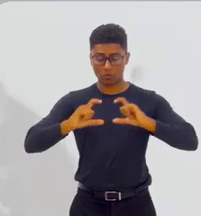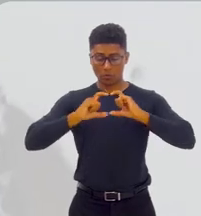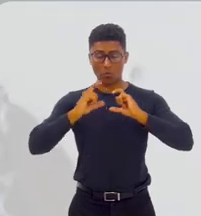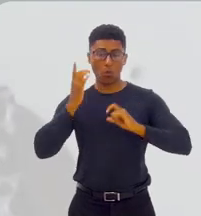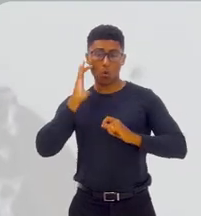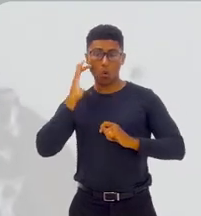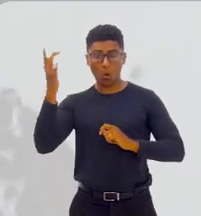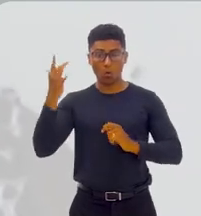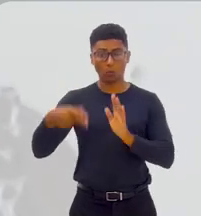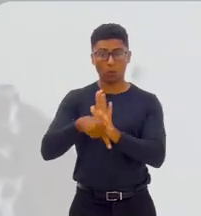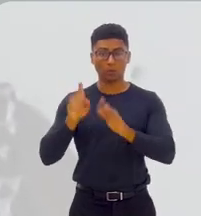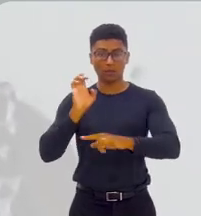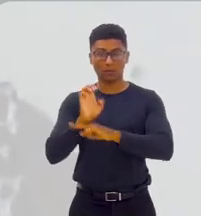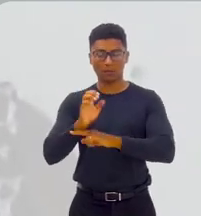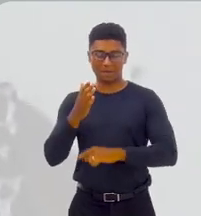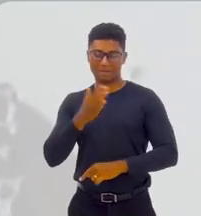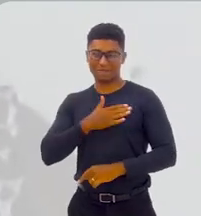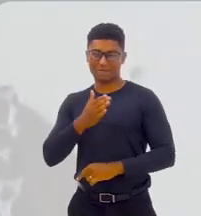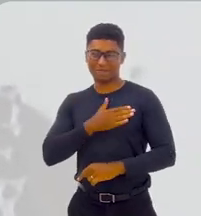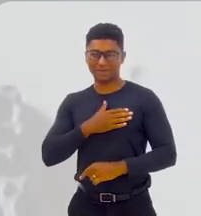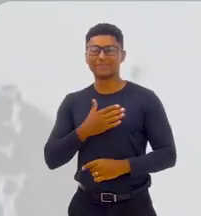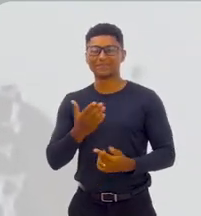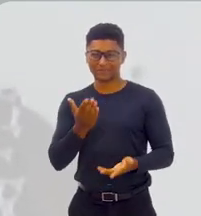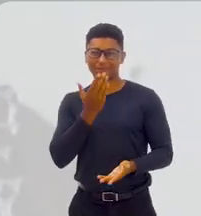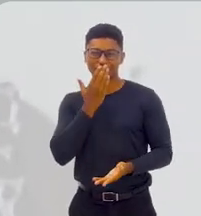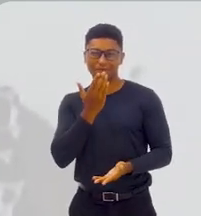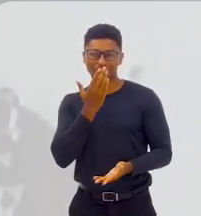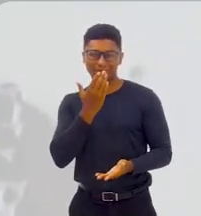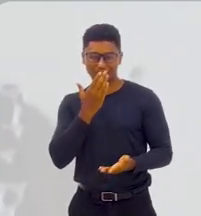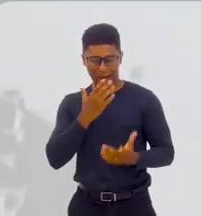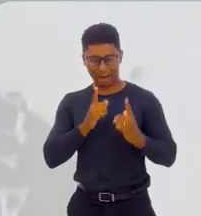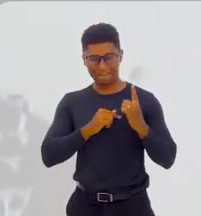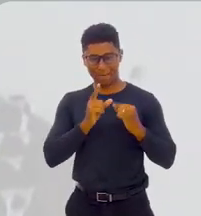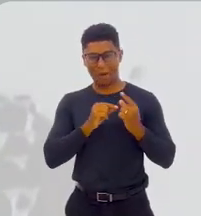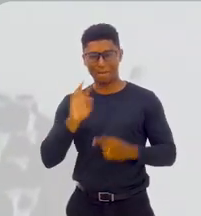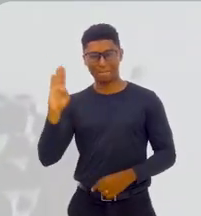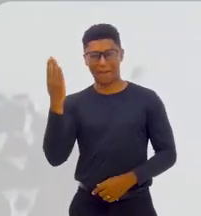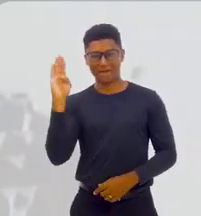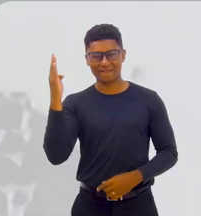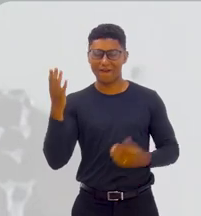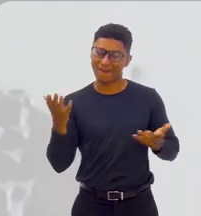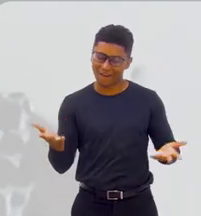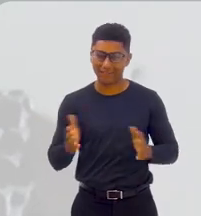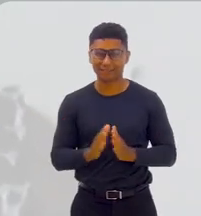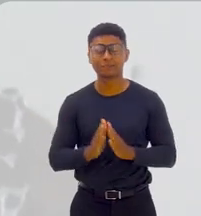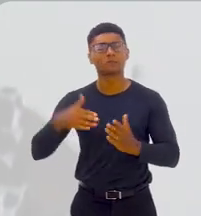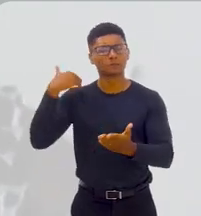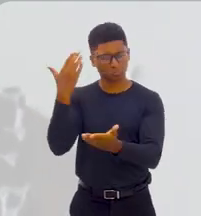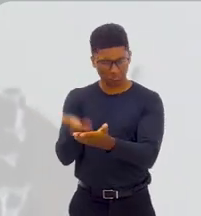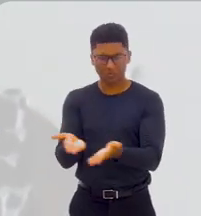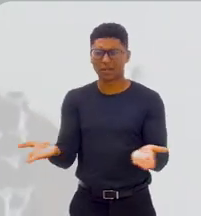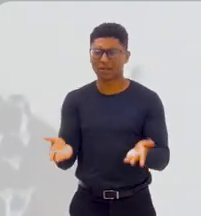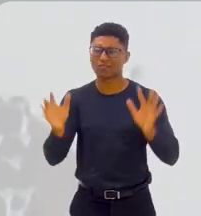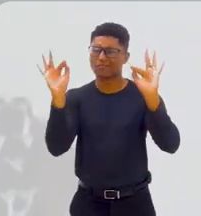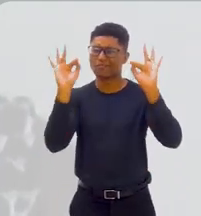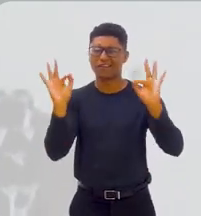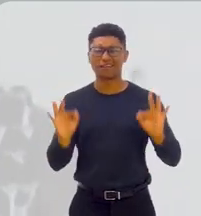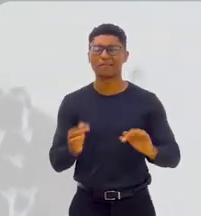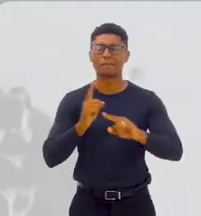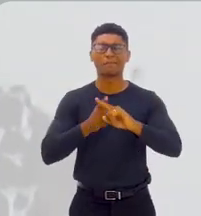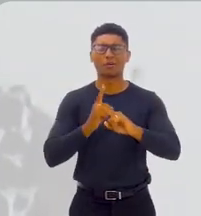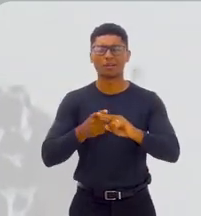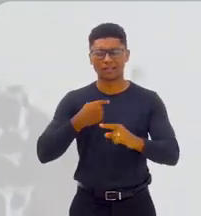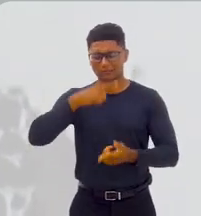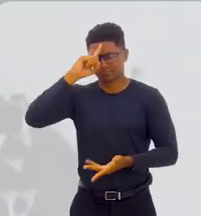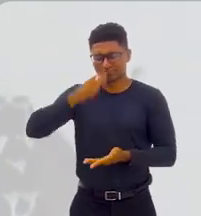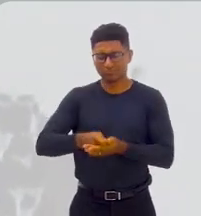no estadual, do meu time Botafogo. Então, até nisso eu sou muito feliz, né, em todas as coisas da minha vida, porque isso é uma coisa que eu